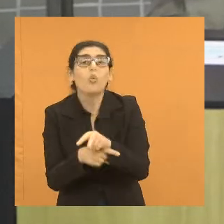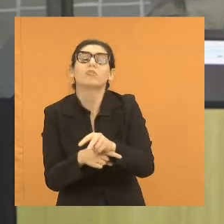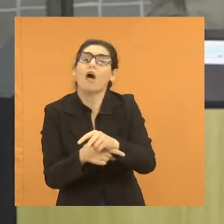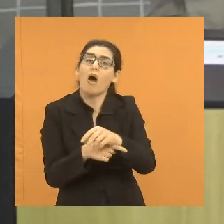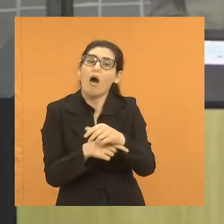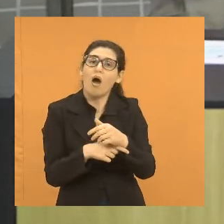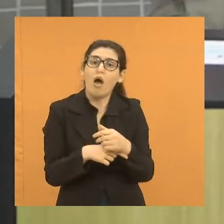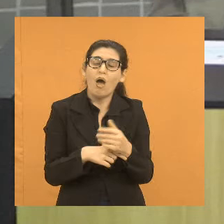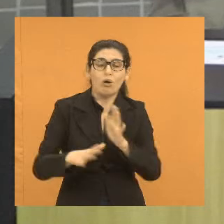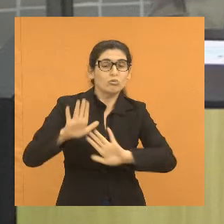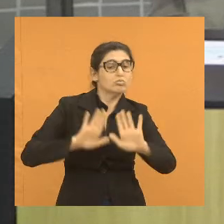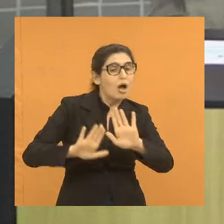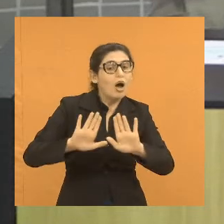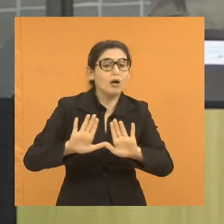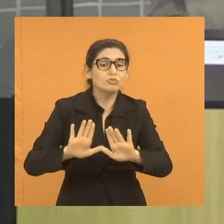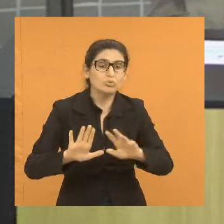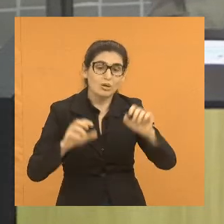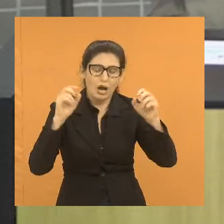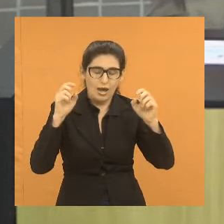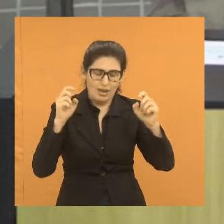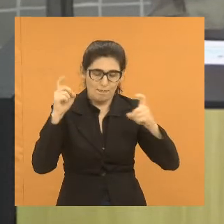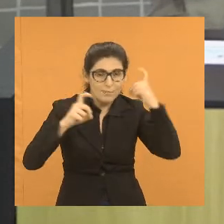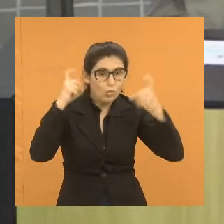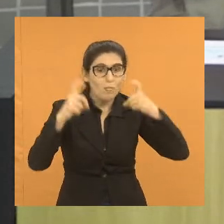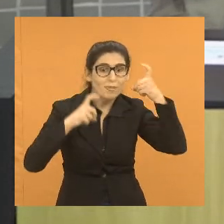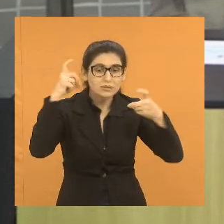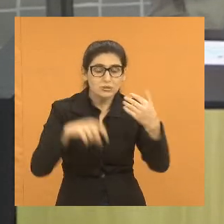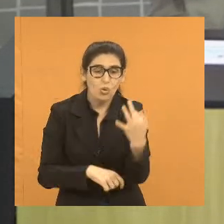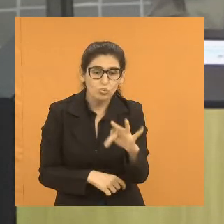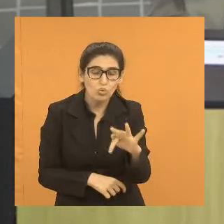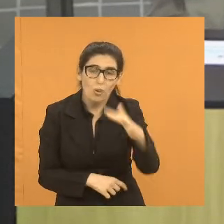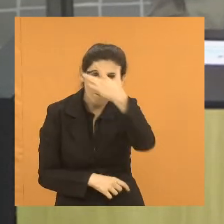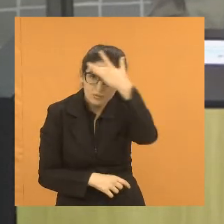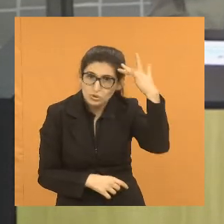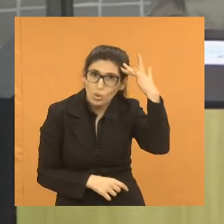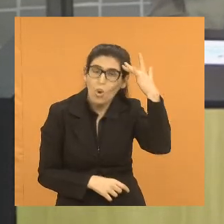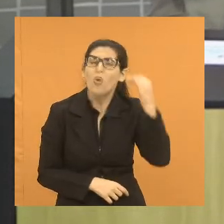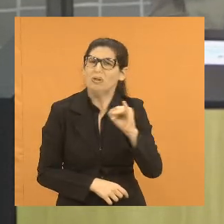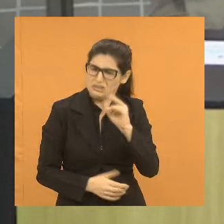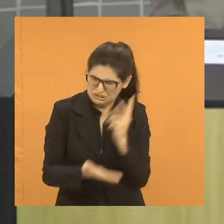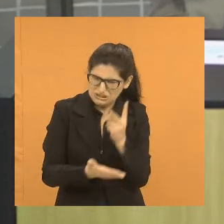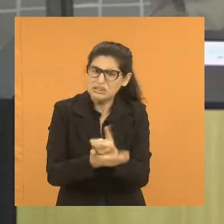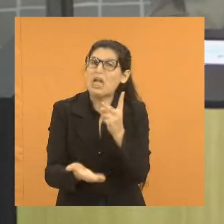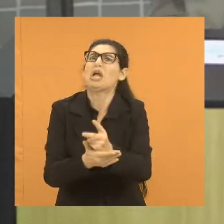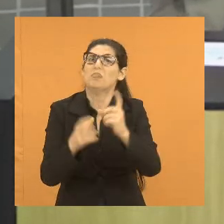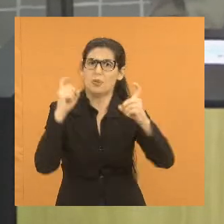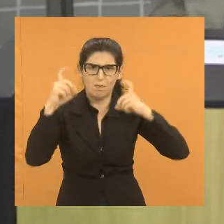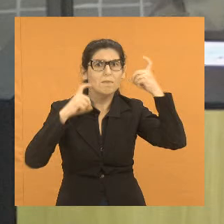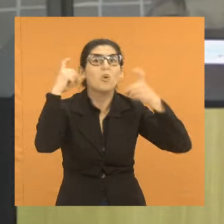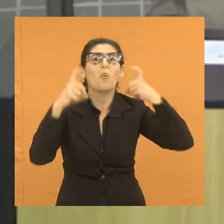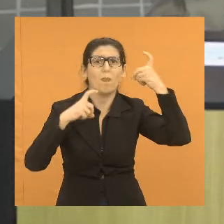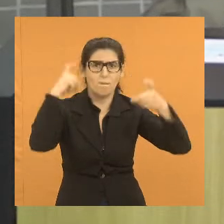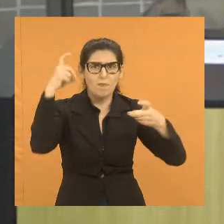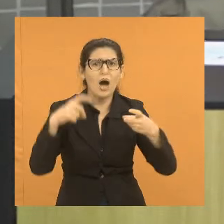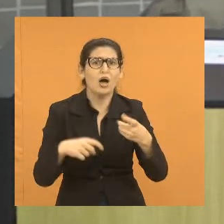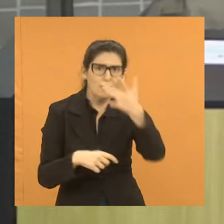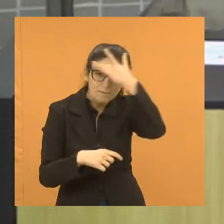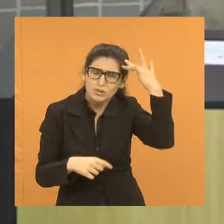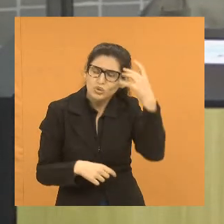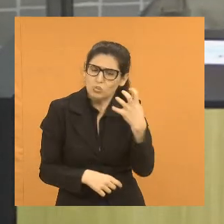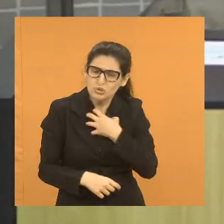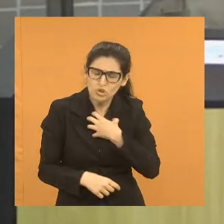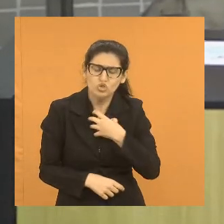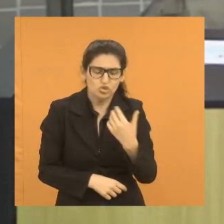é uma premissa nossa e tem que ser mantido. E quanto a isso, a gente está de olho